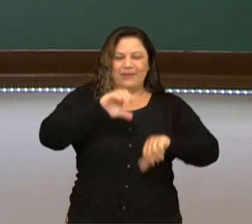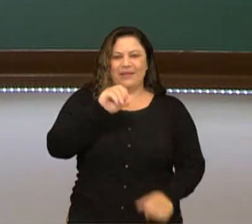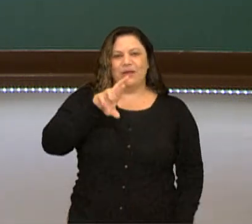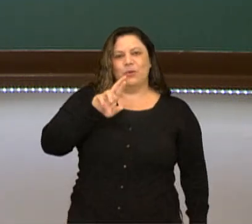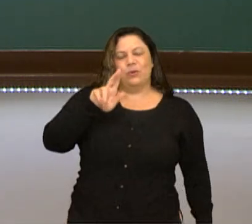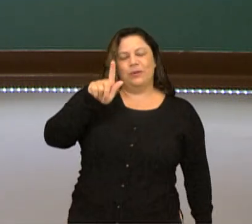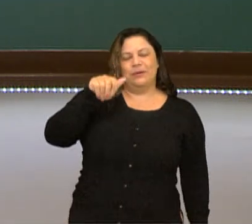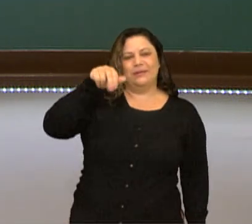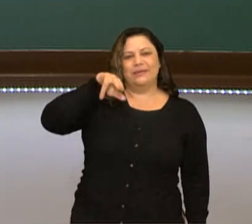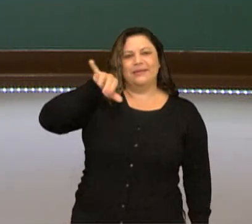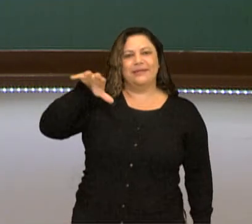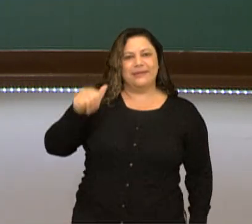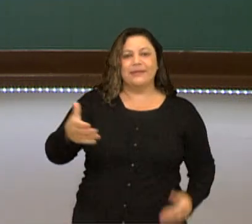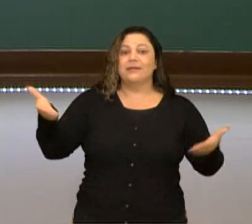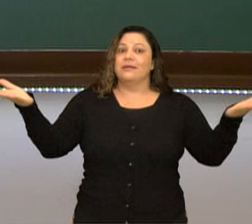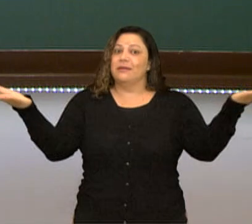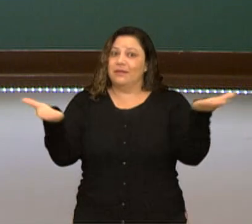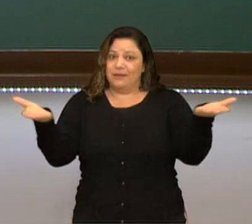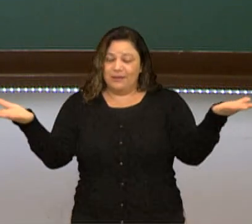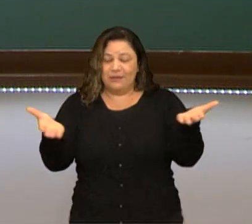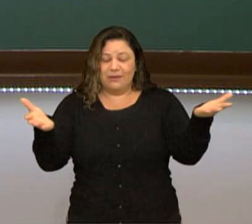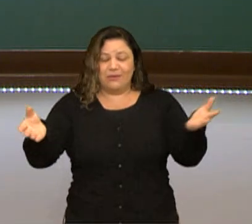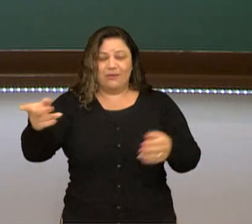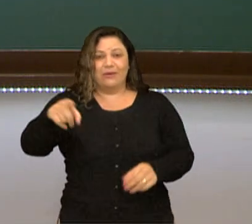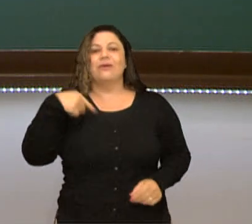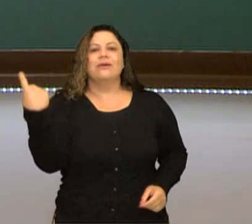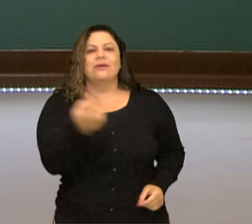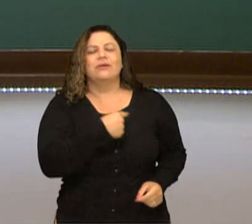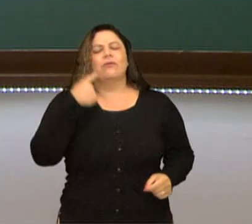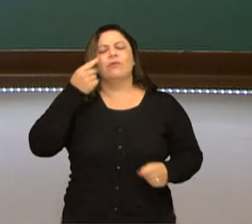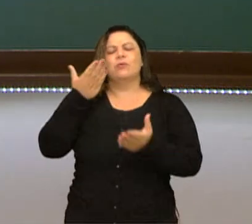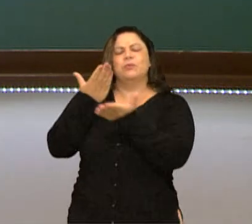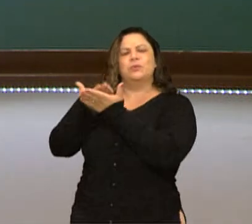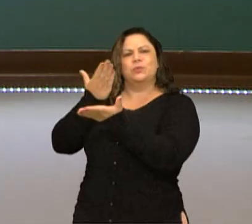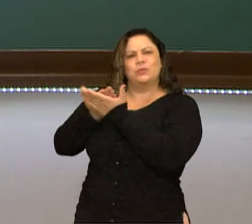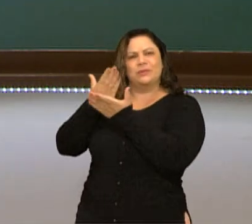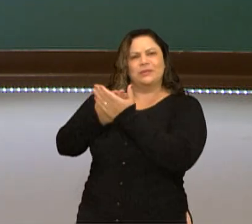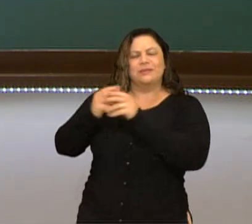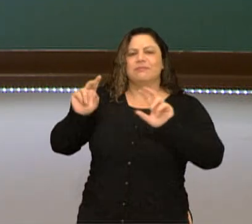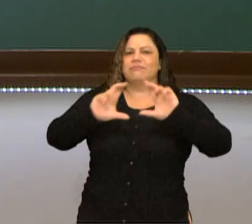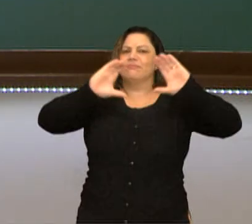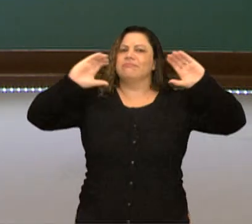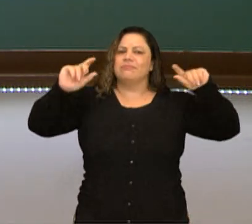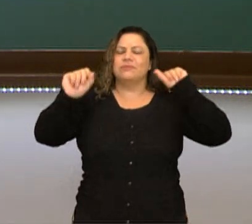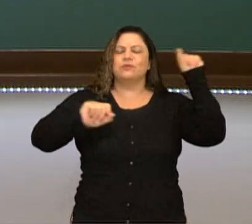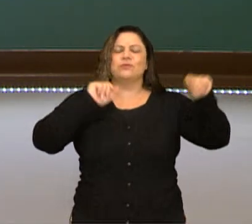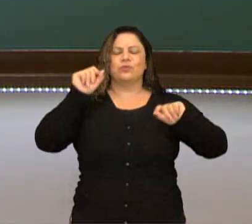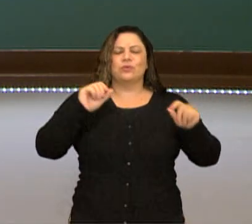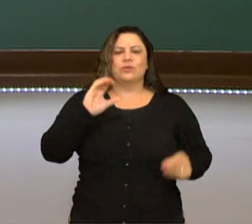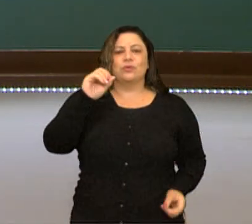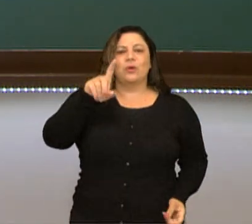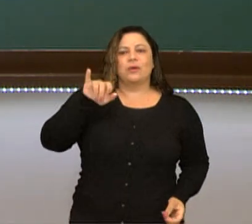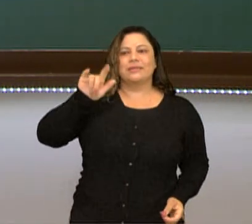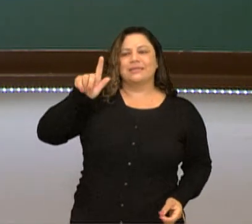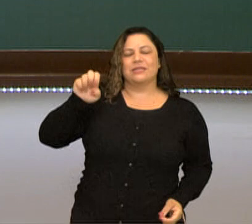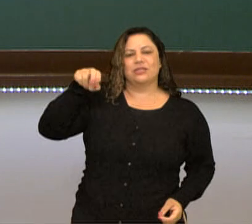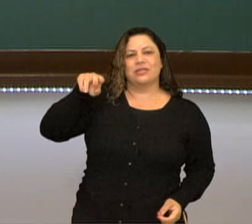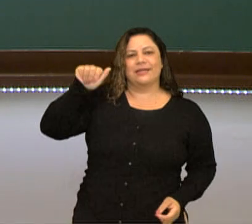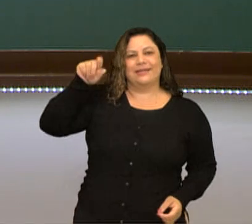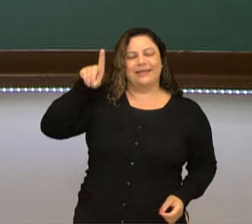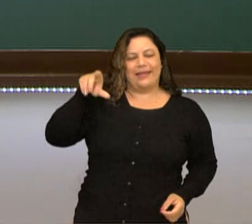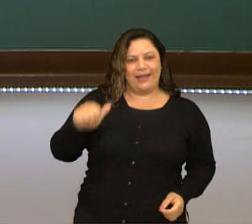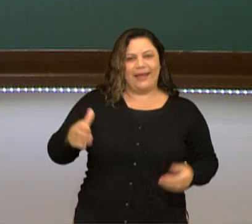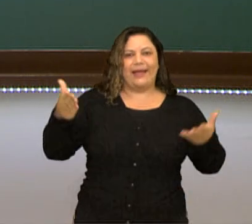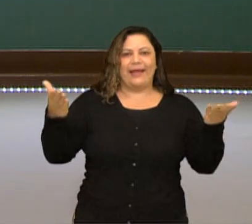Orgânica. Nesta ocasião, nós vamos estudar funções oxigenadas e, em